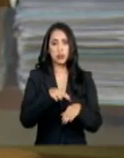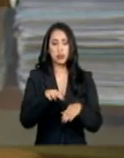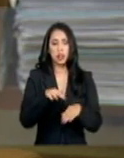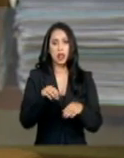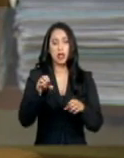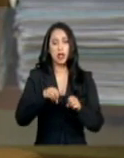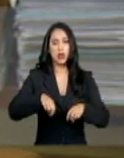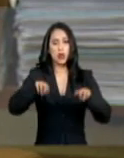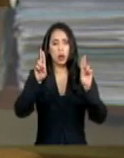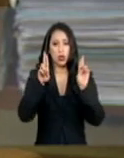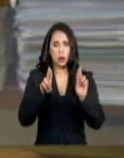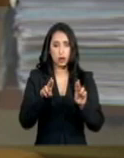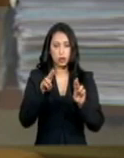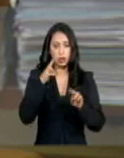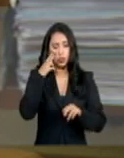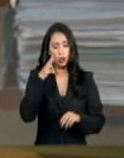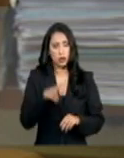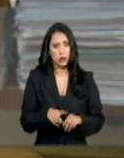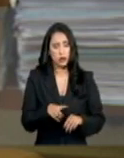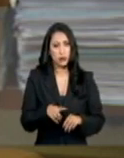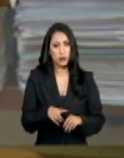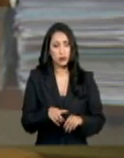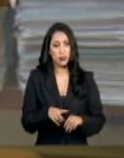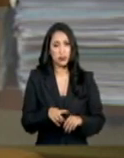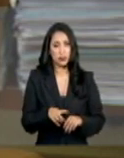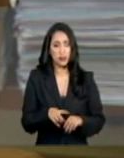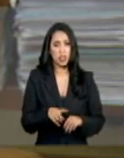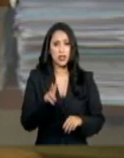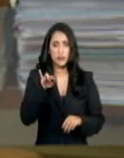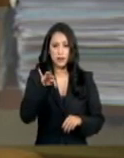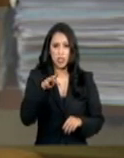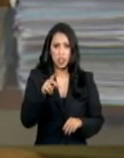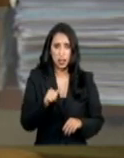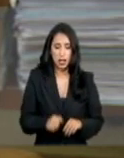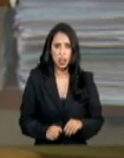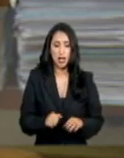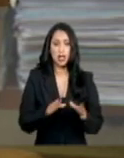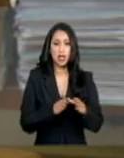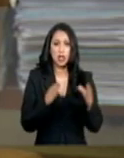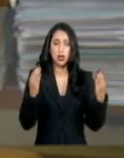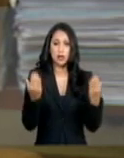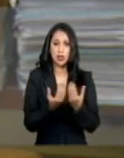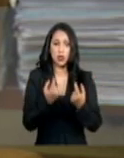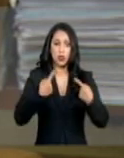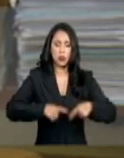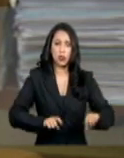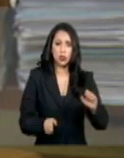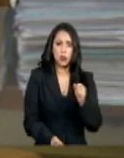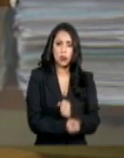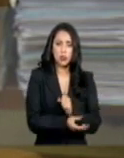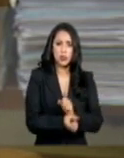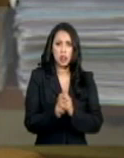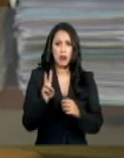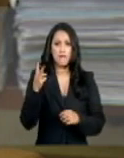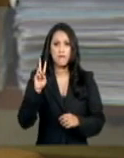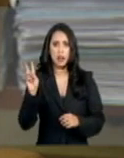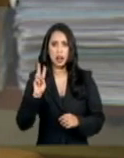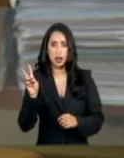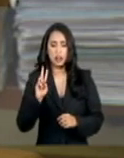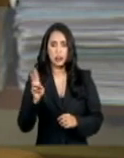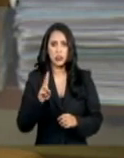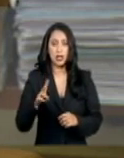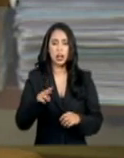psicotrópicas se elevar em viena da convenção interamericana contra a corrupção celebrado na venezuela a convenção das nações unidas